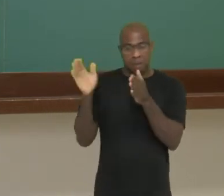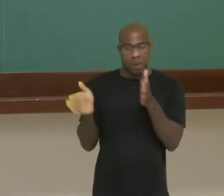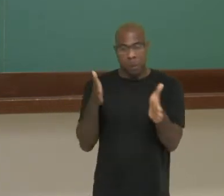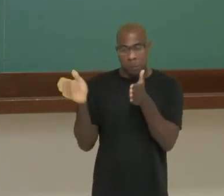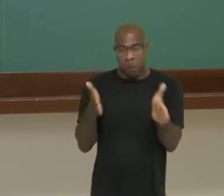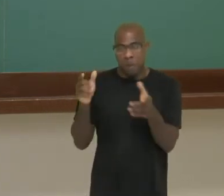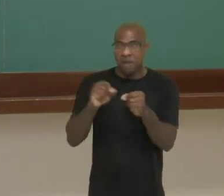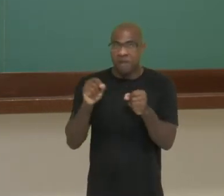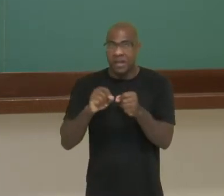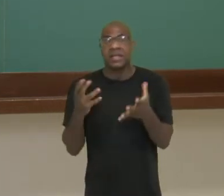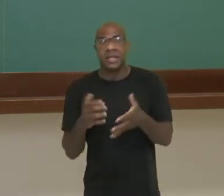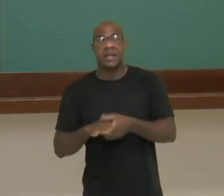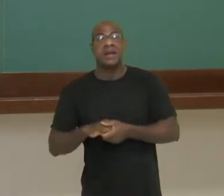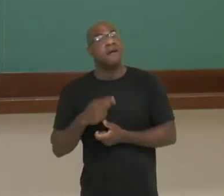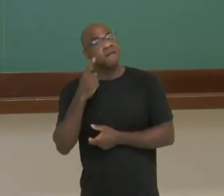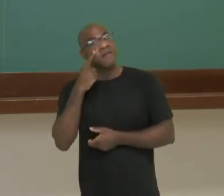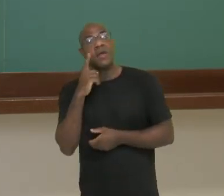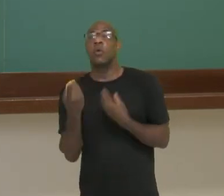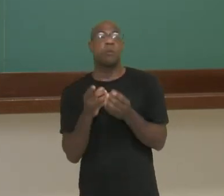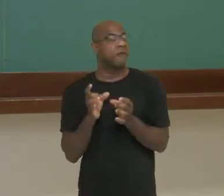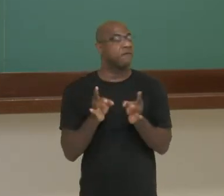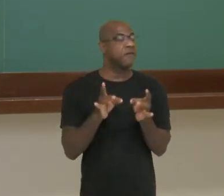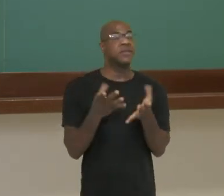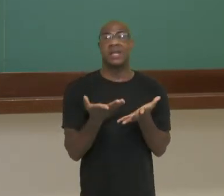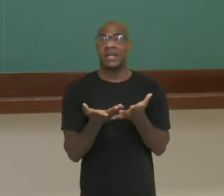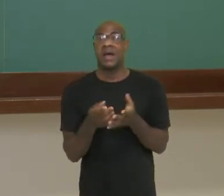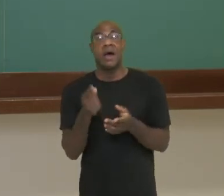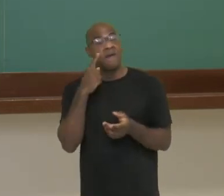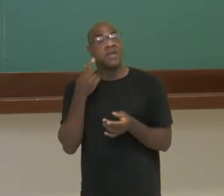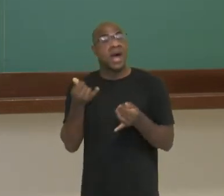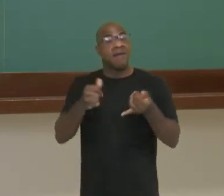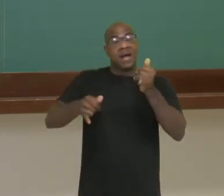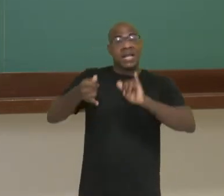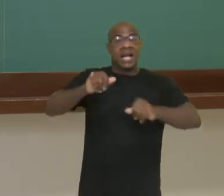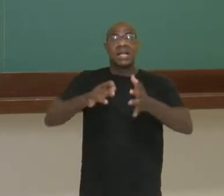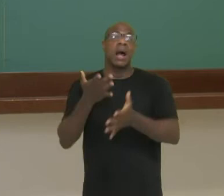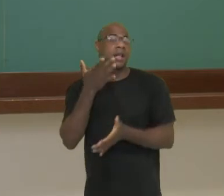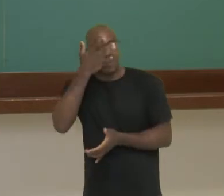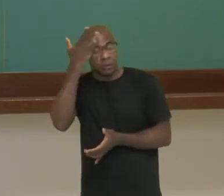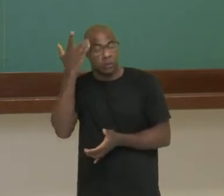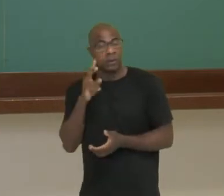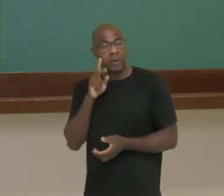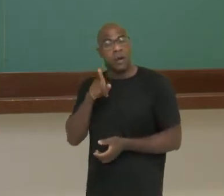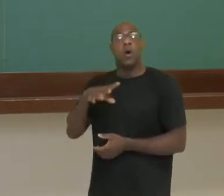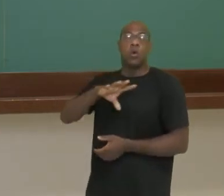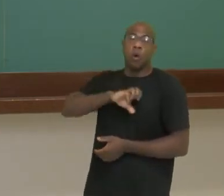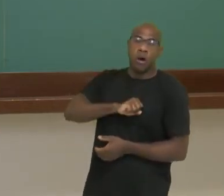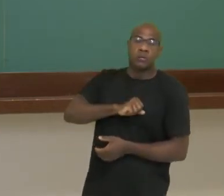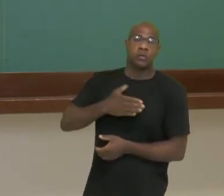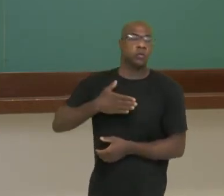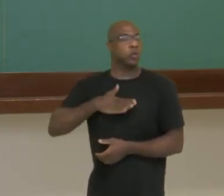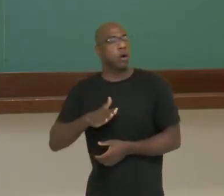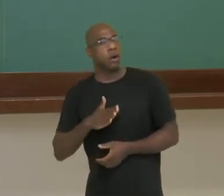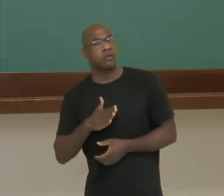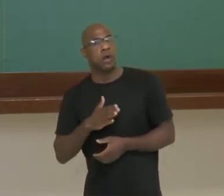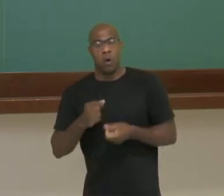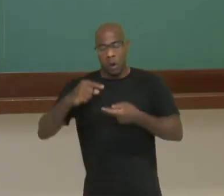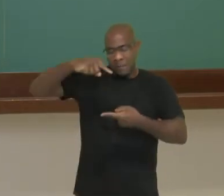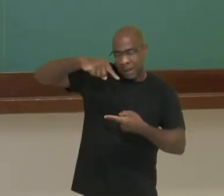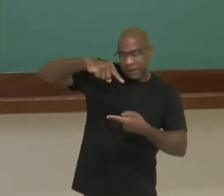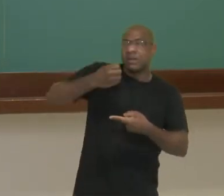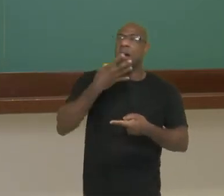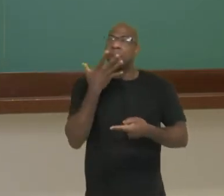produção também, para ver como é que está a avaliação, se há, por exemplo, necessidade às vezes só da troca de embalagem, ou tem que mudar